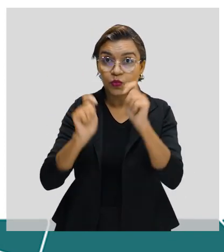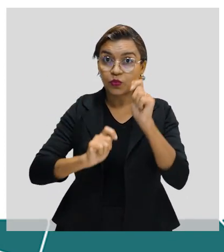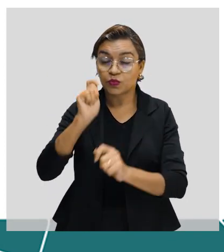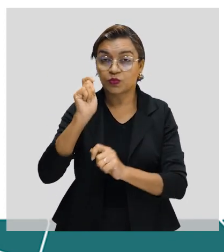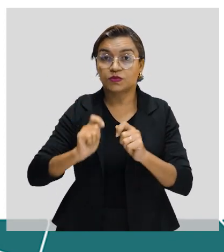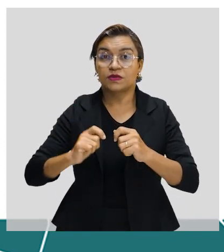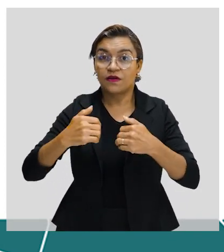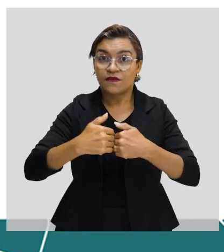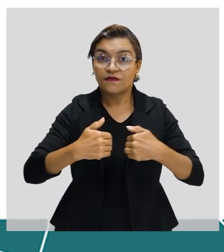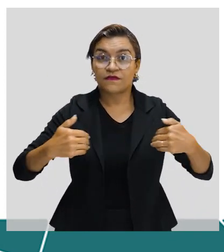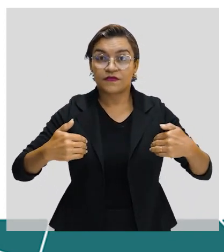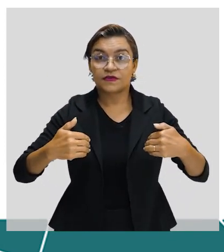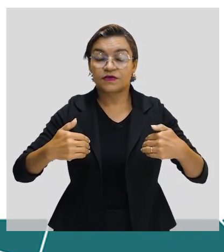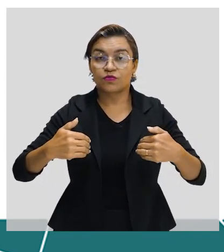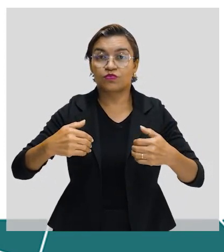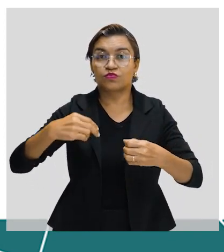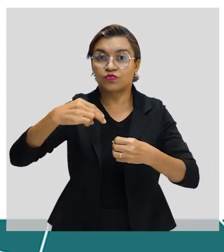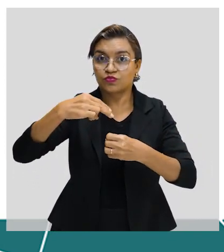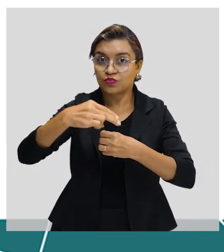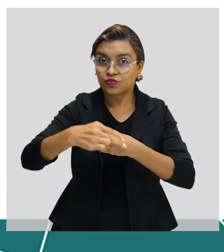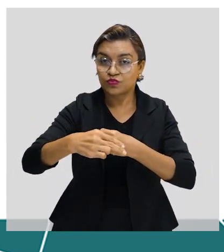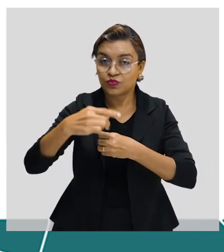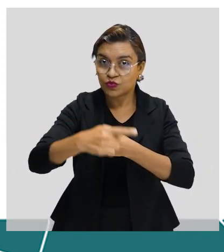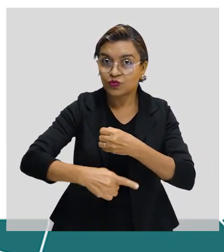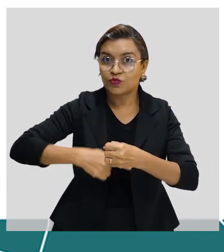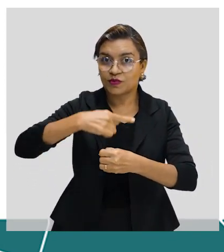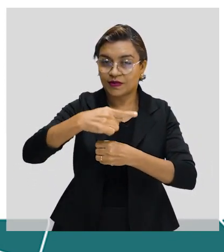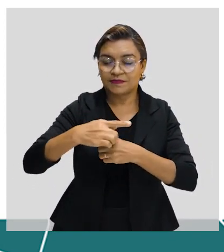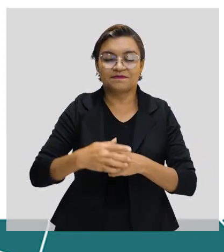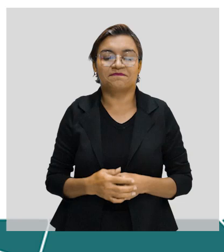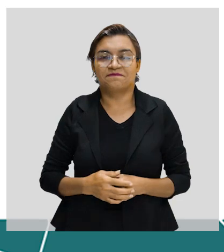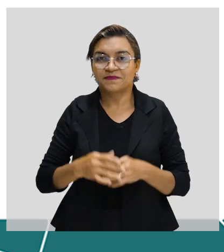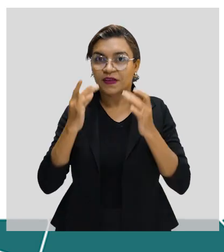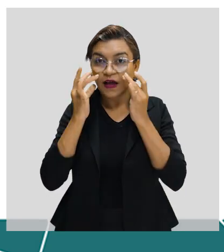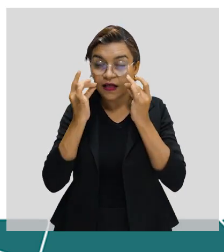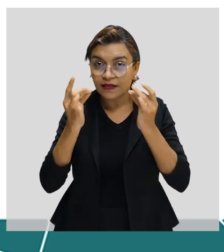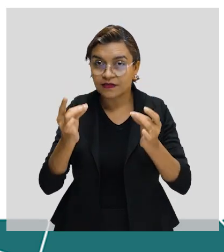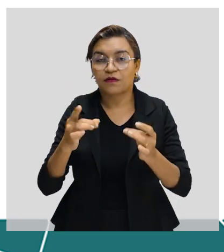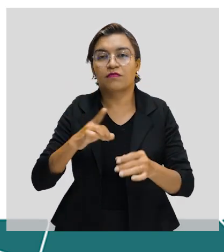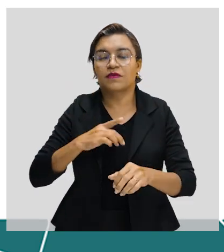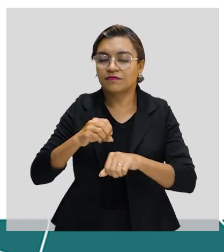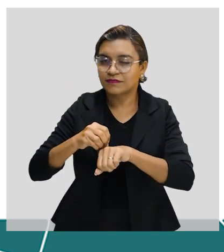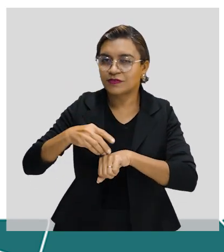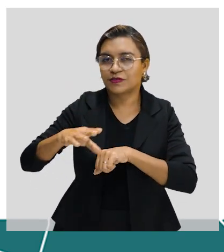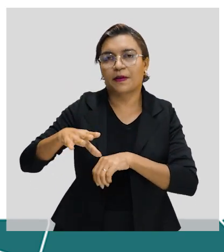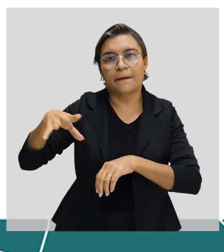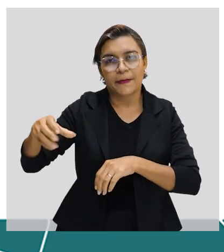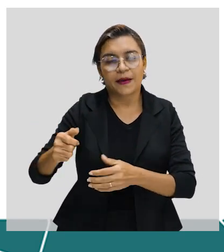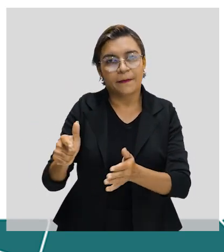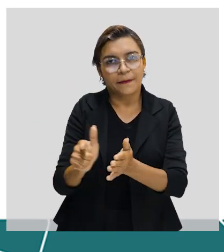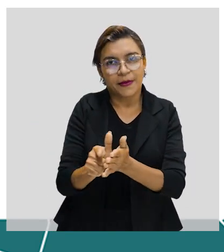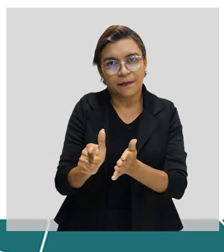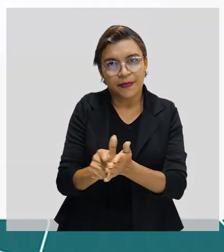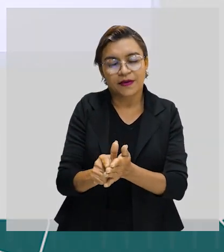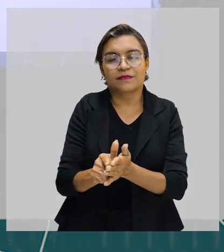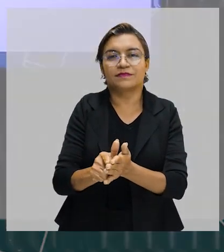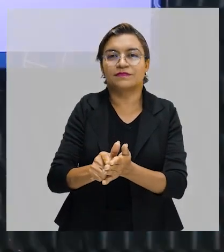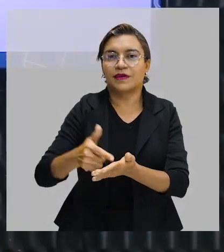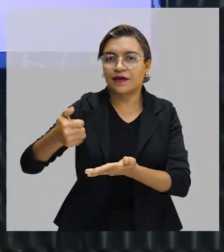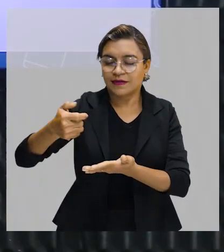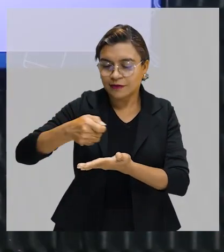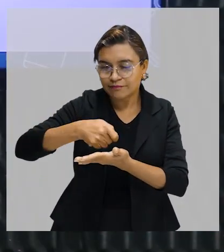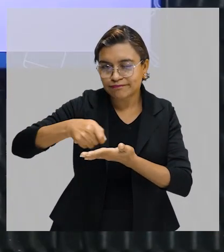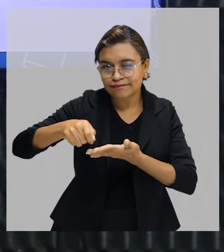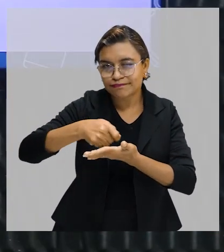fissão nuclear, tá certo? Então fica ligadinho na aula de hoje, tem muita dica legal, papel e caneta, faça suas anotações, tá